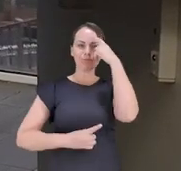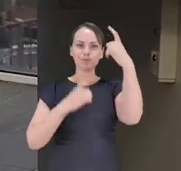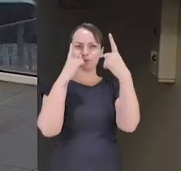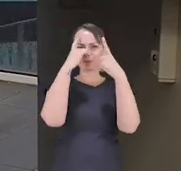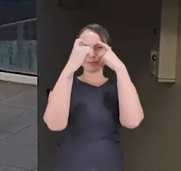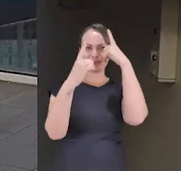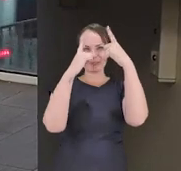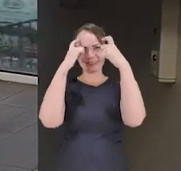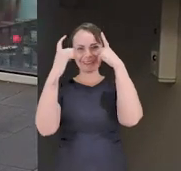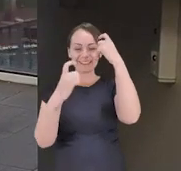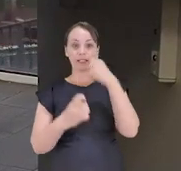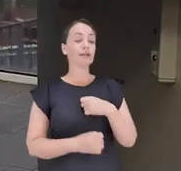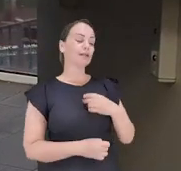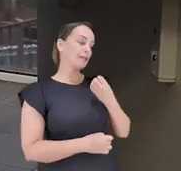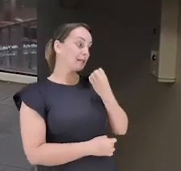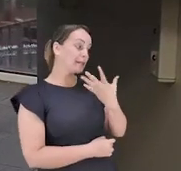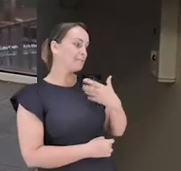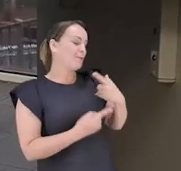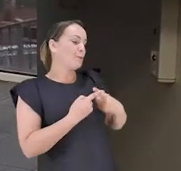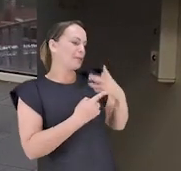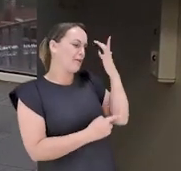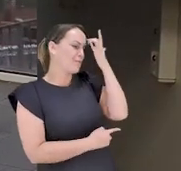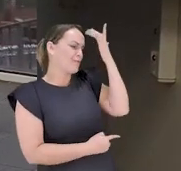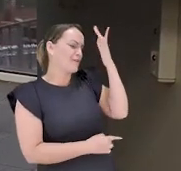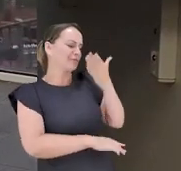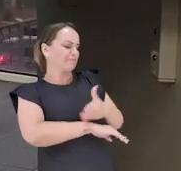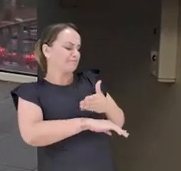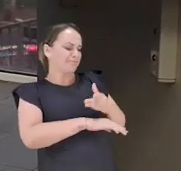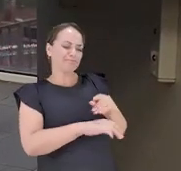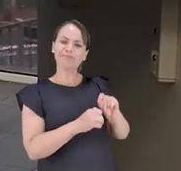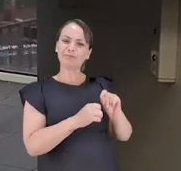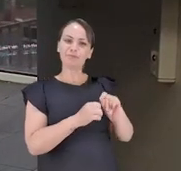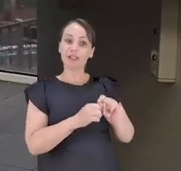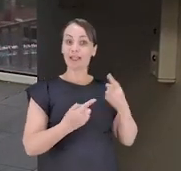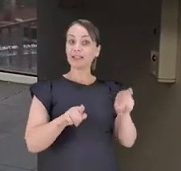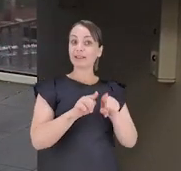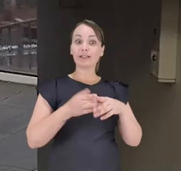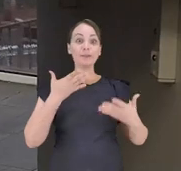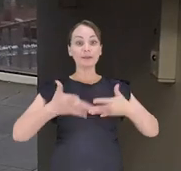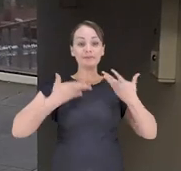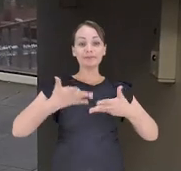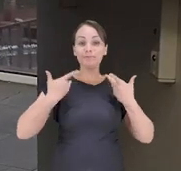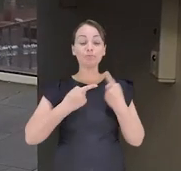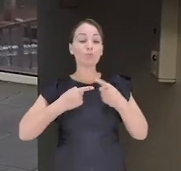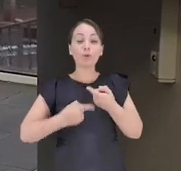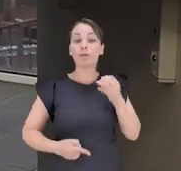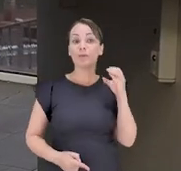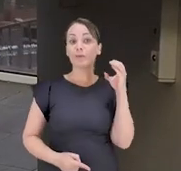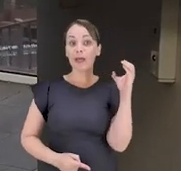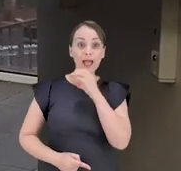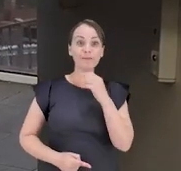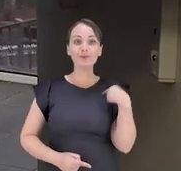Com certeza, porque é uma coisa super fácil, prática de fazer e super divertida, porque a gente, em poucos minutos, soltou